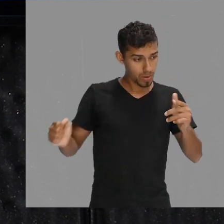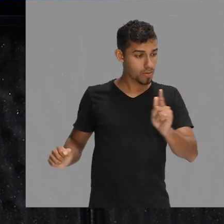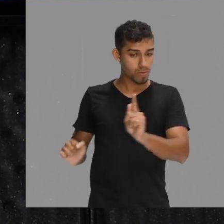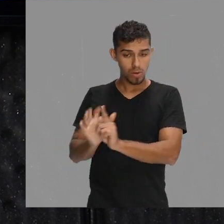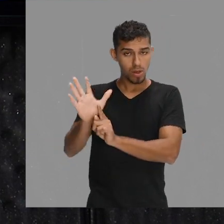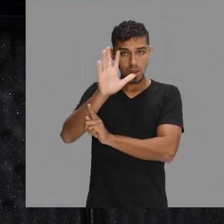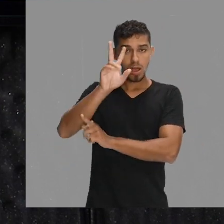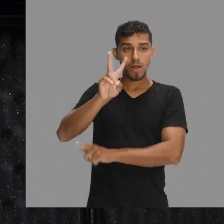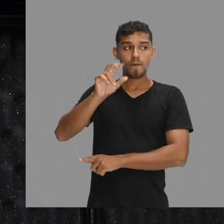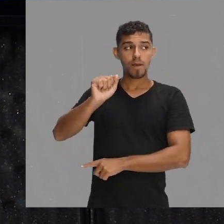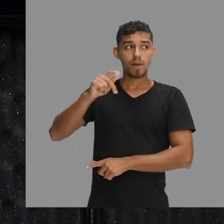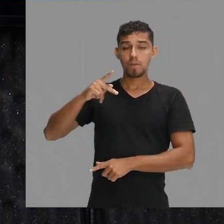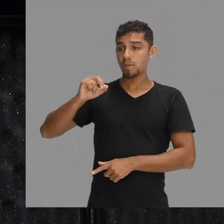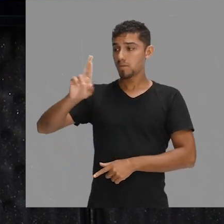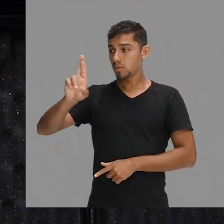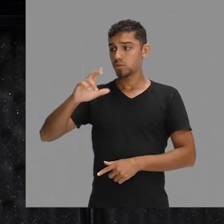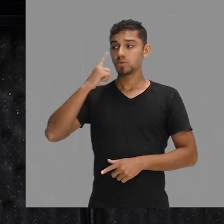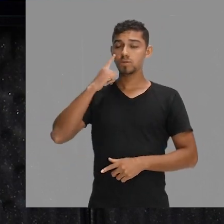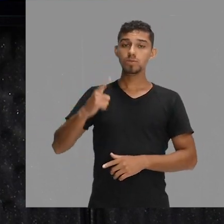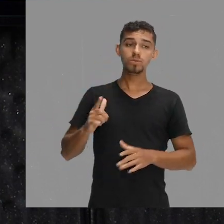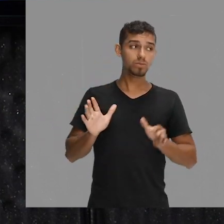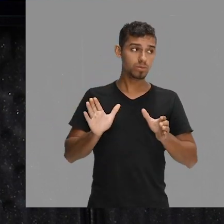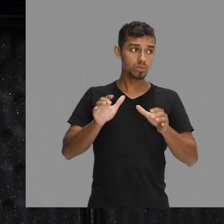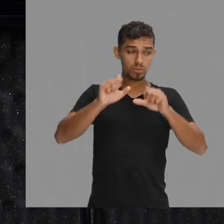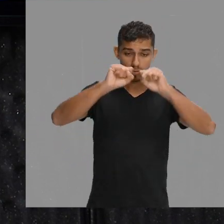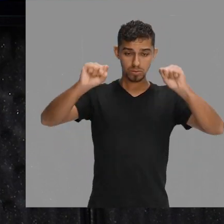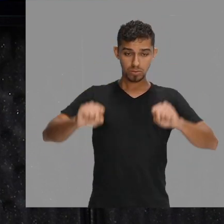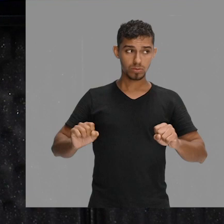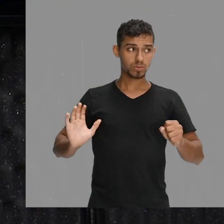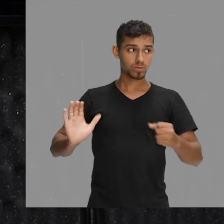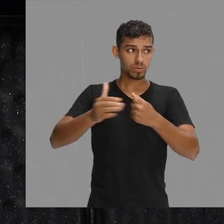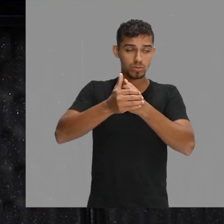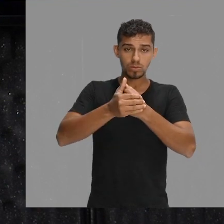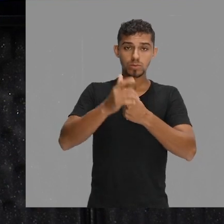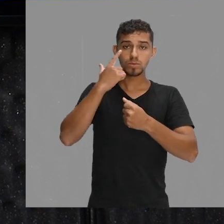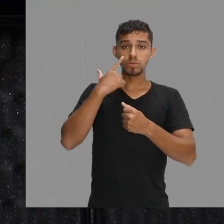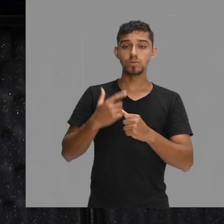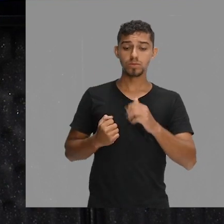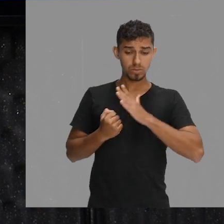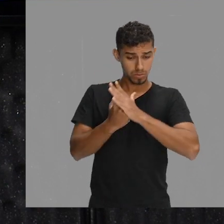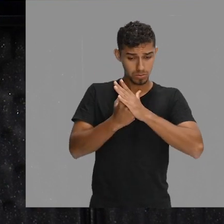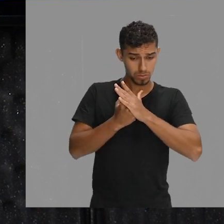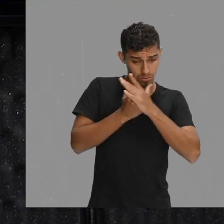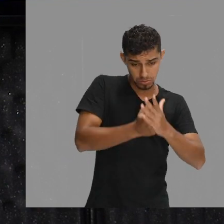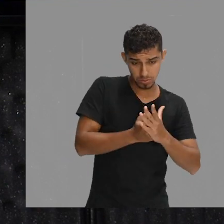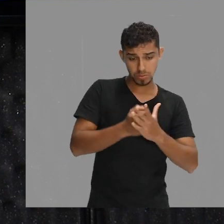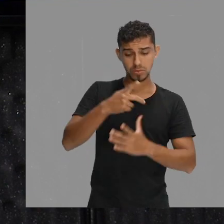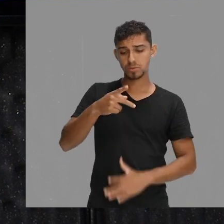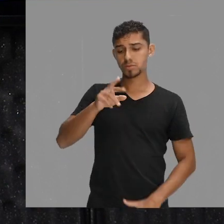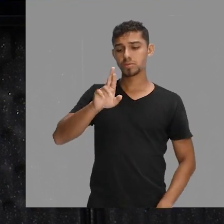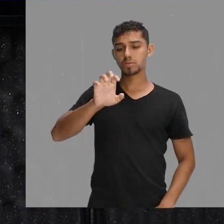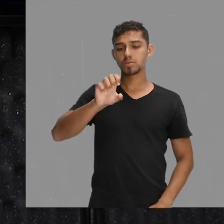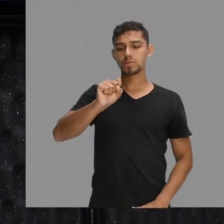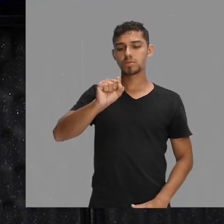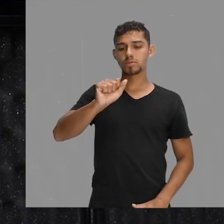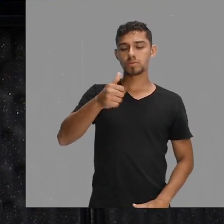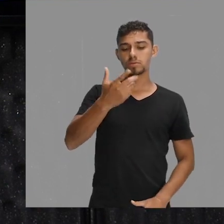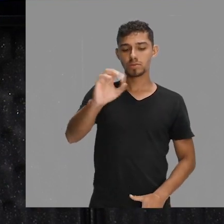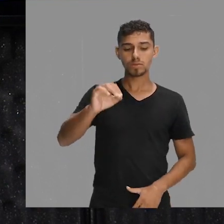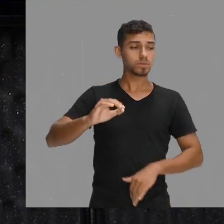tivermos um sistema fechado, né, esse vapor vai gerar uma pressão, que é a pressão máxima de